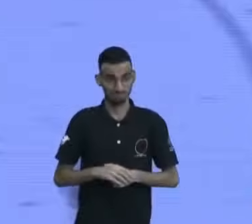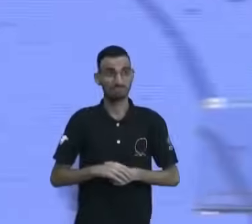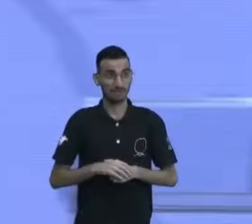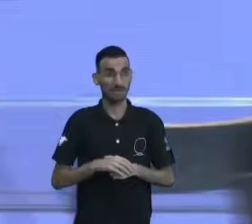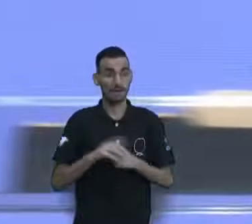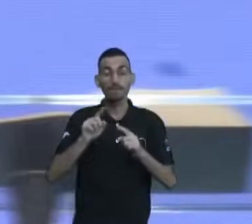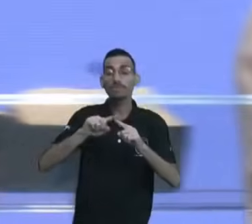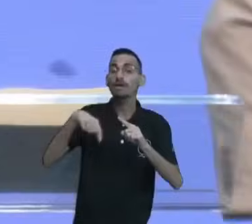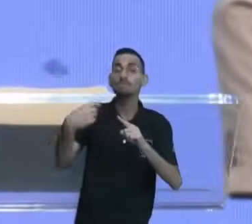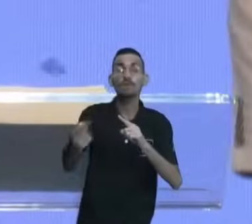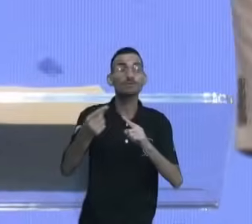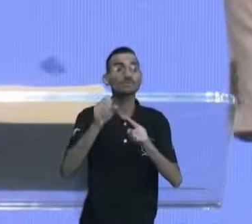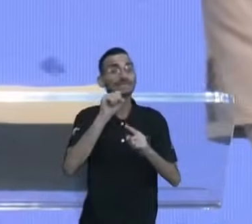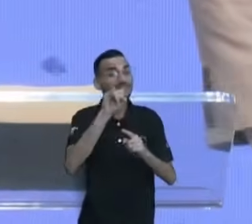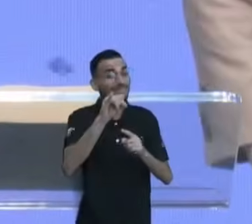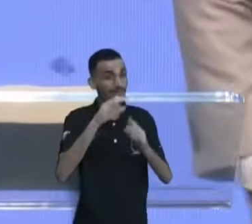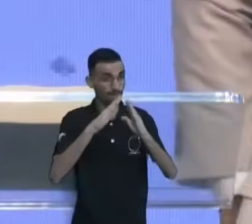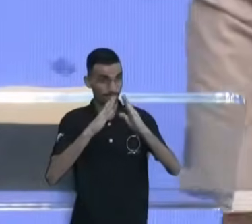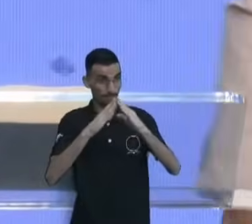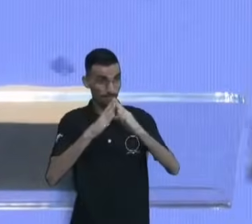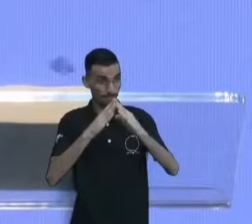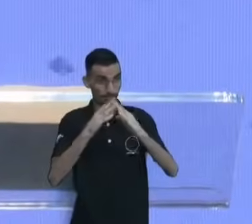por Paulo foi pro